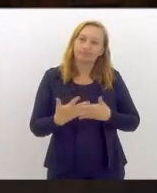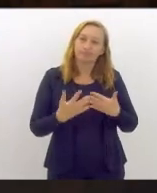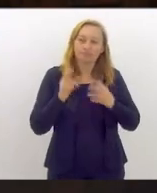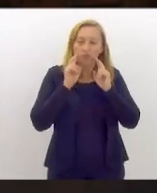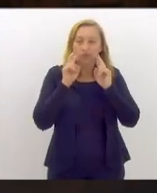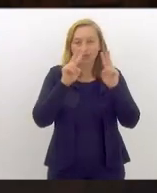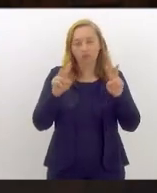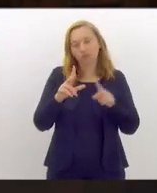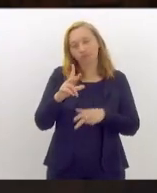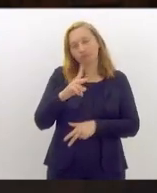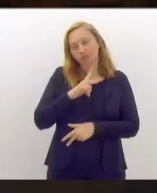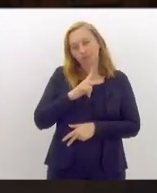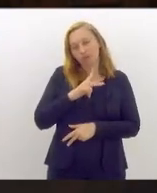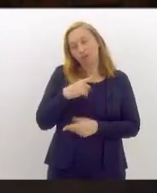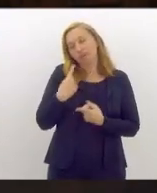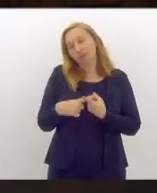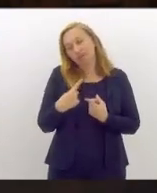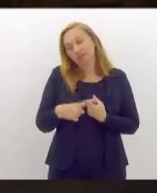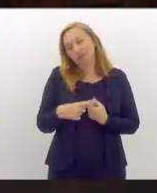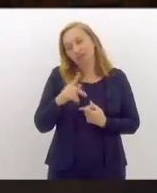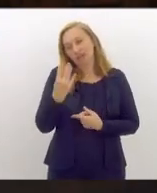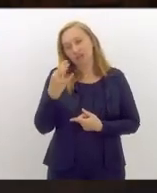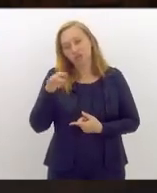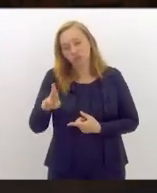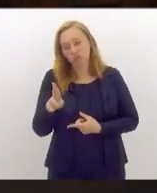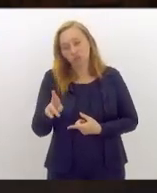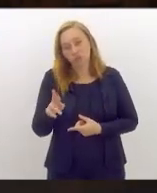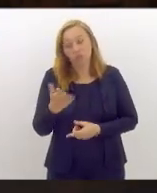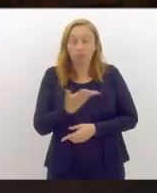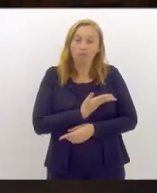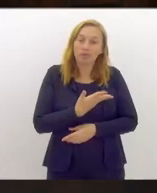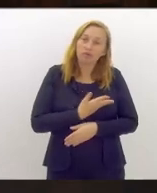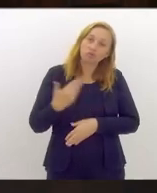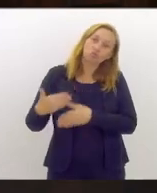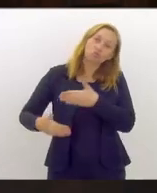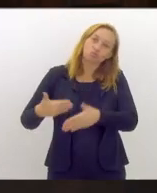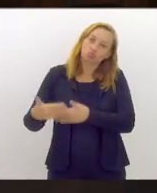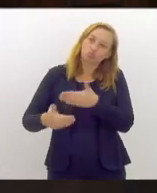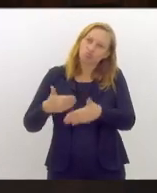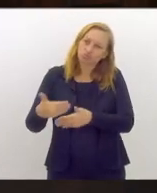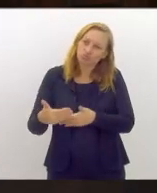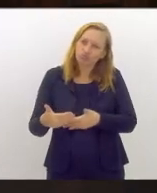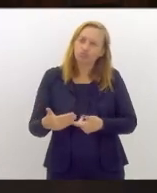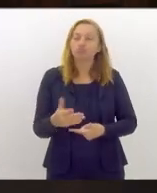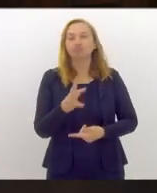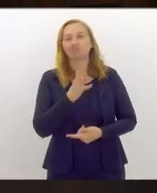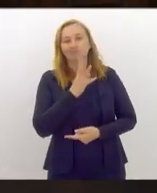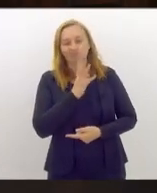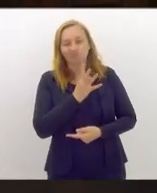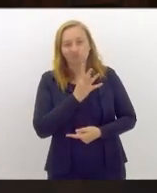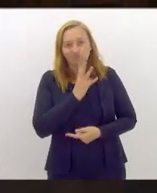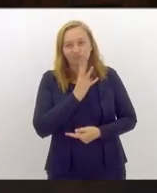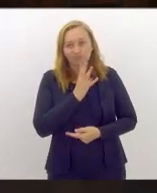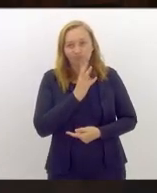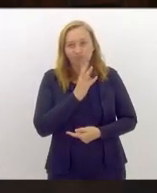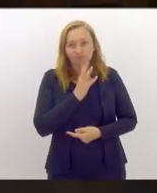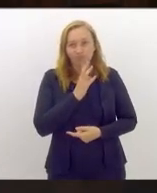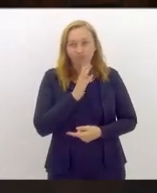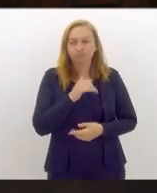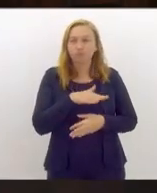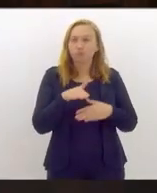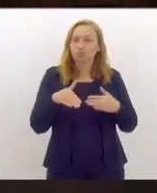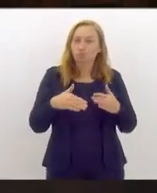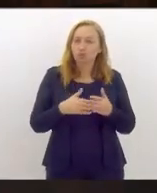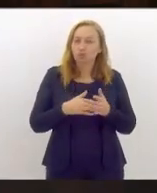ponto de vista pessoal porque o Heitor se tornou um amigo ao longo dessa trajetória e eu conheço eu conheço toda